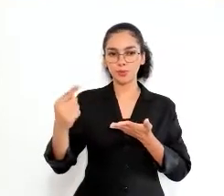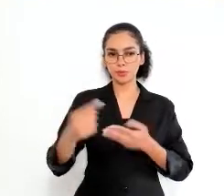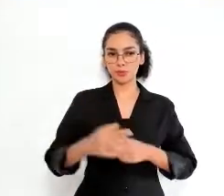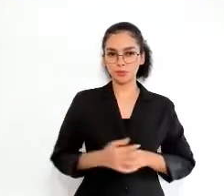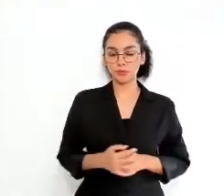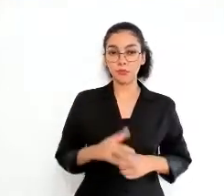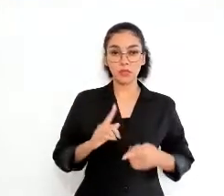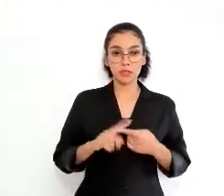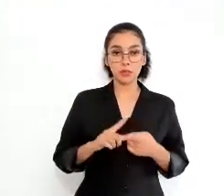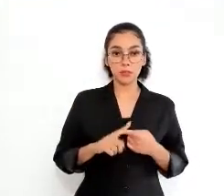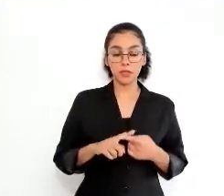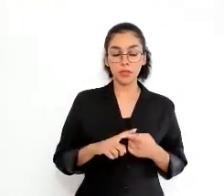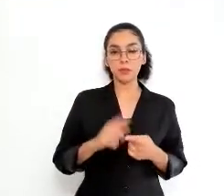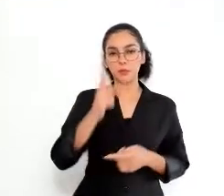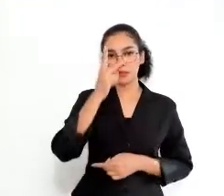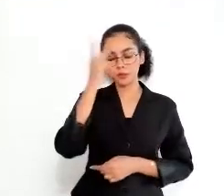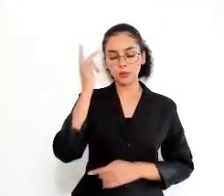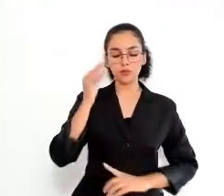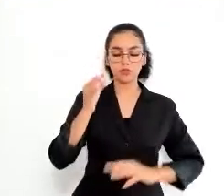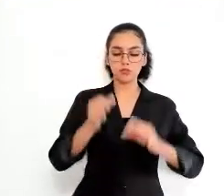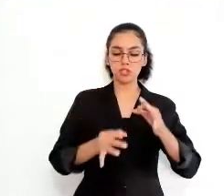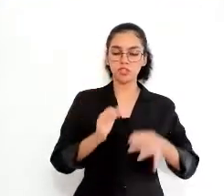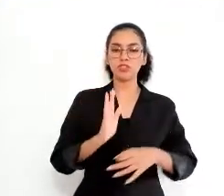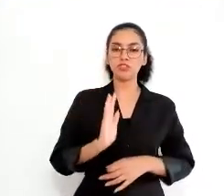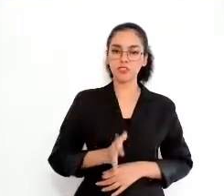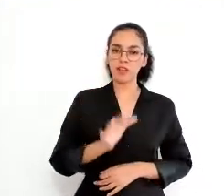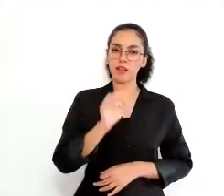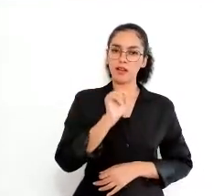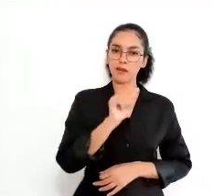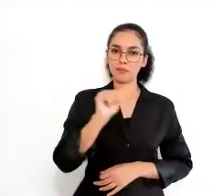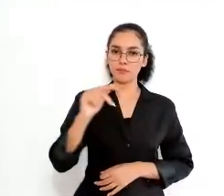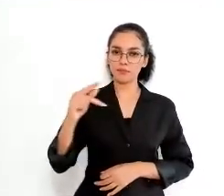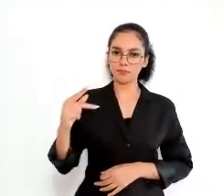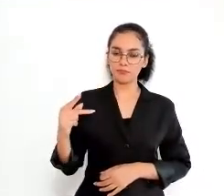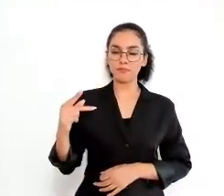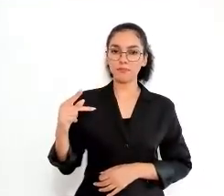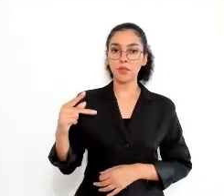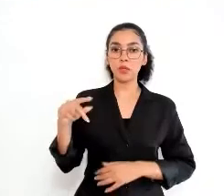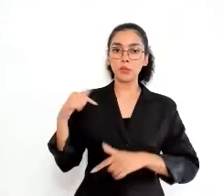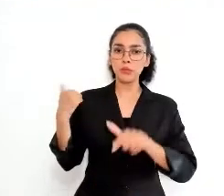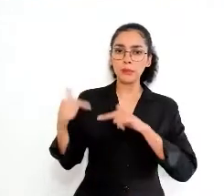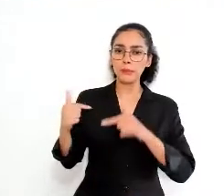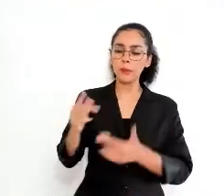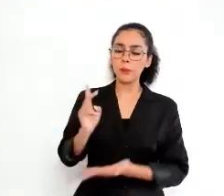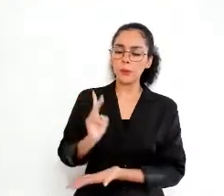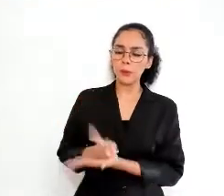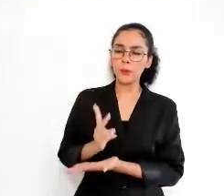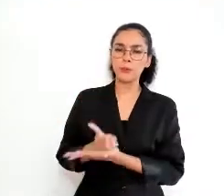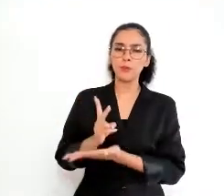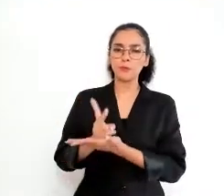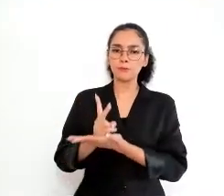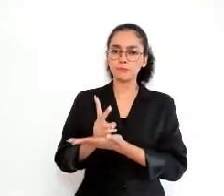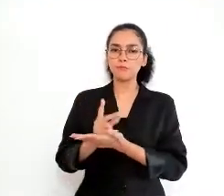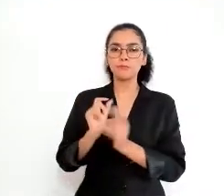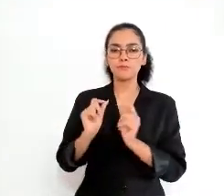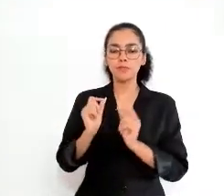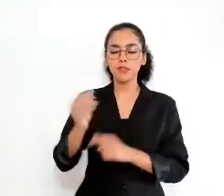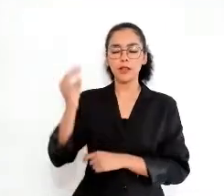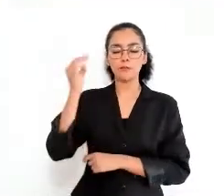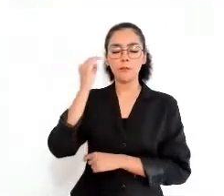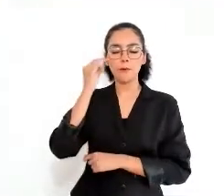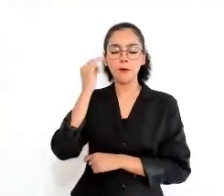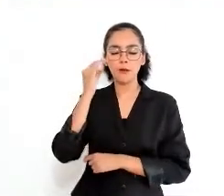aposentados magistrados, cujos legados permanecem vivos na memória, a